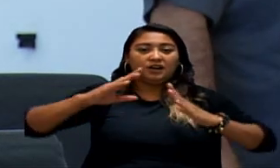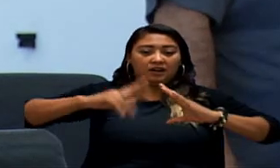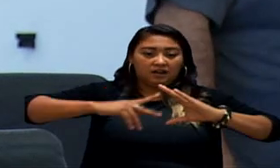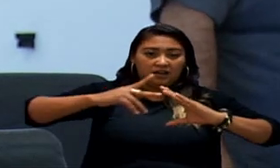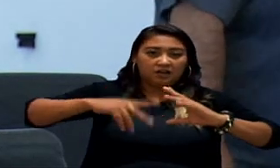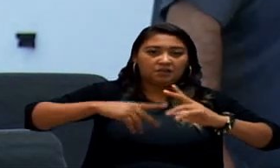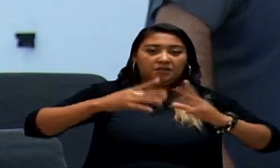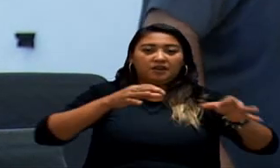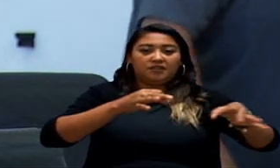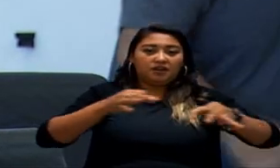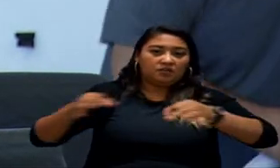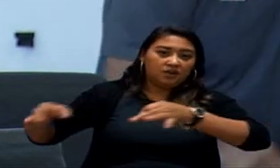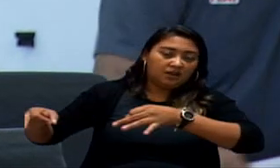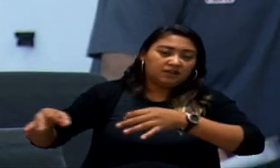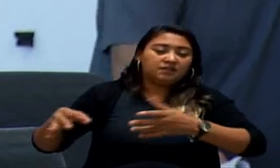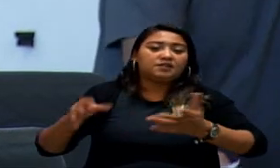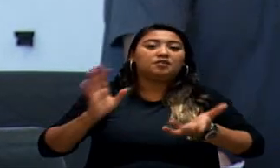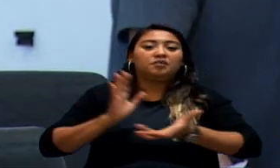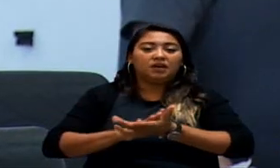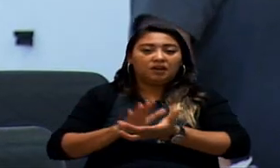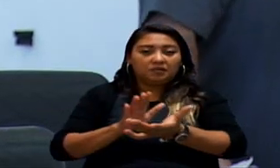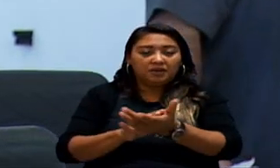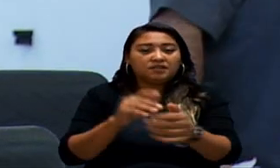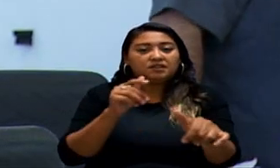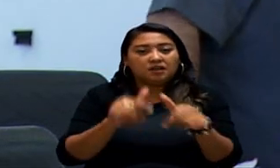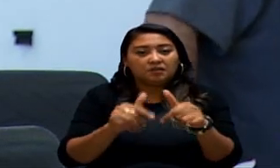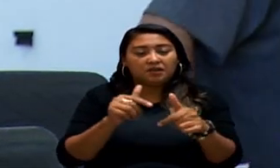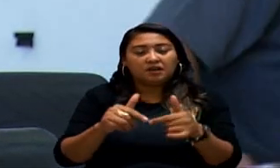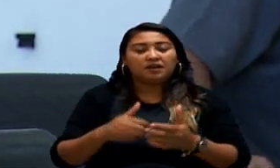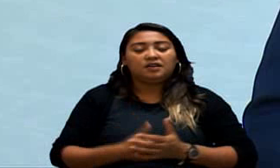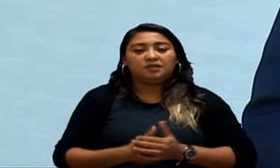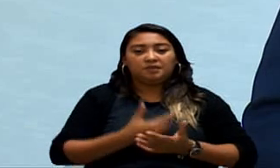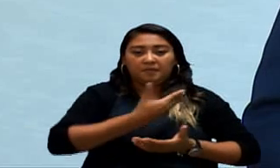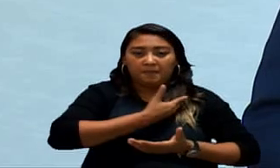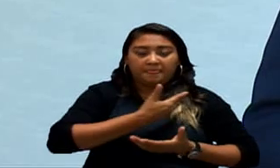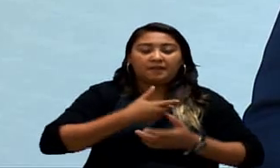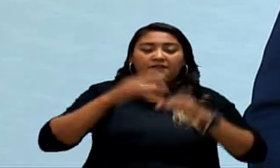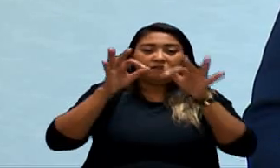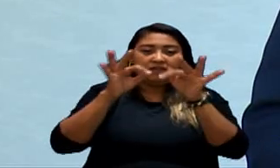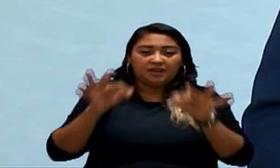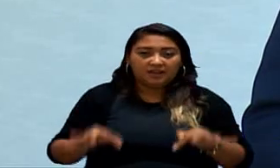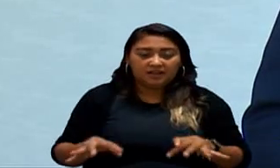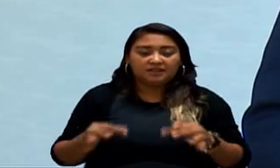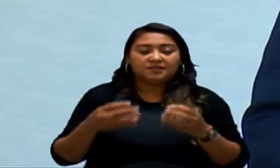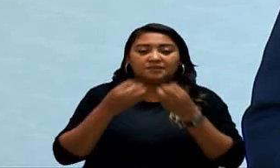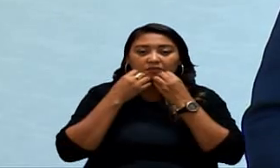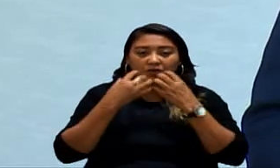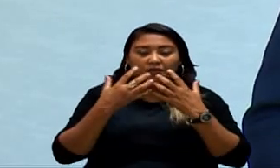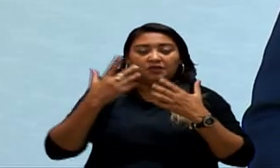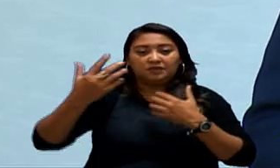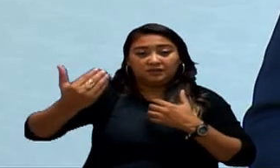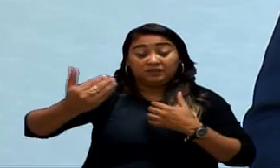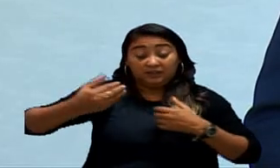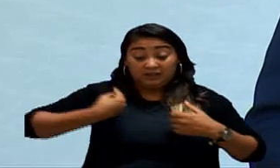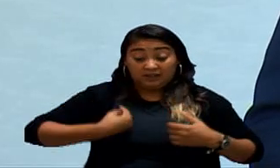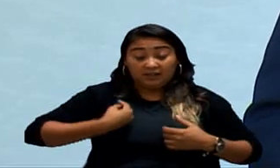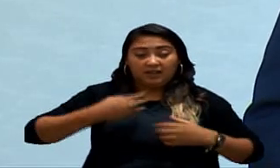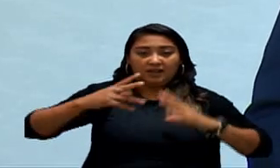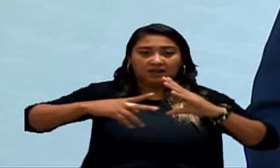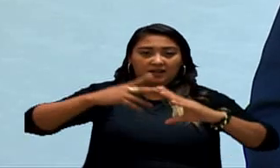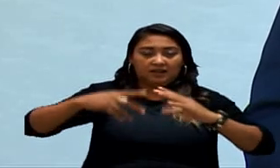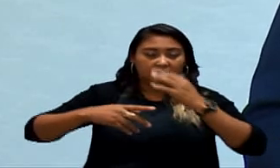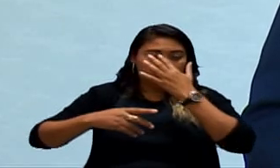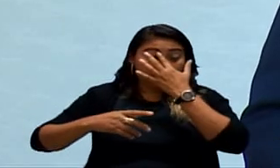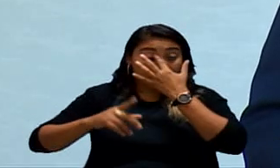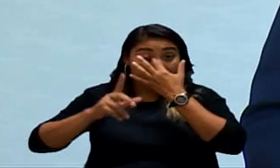sempre visitando o povo. Parabéns pelo excelente trabalho, meu irmão. Fico muito feliz e honrado sempre ter você nessa casa.